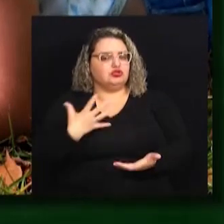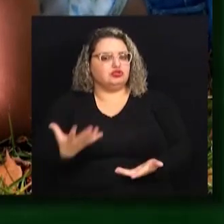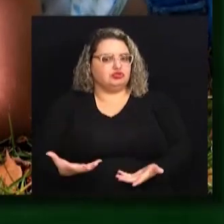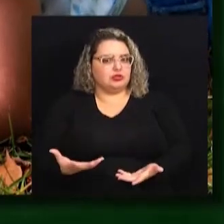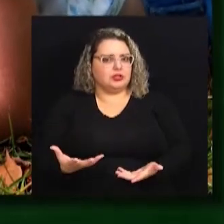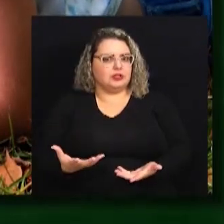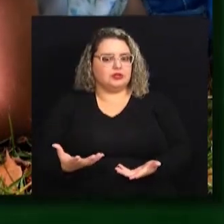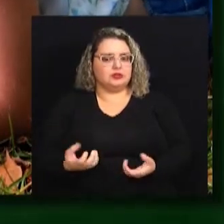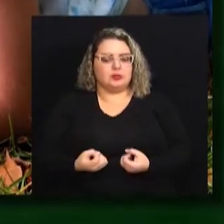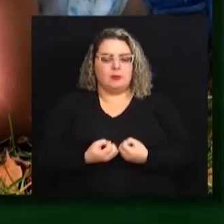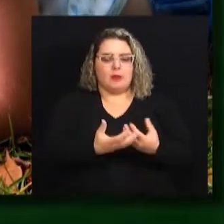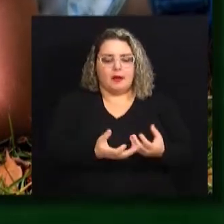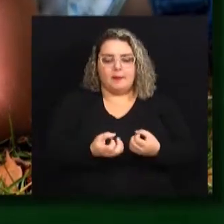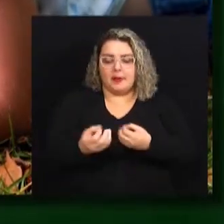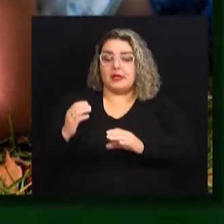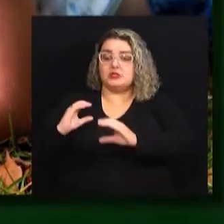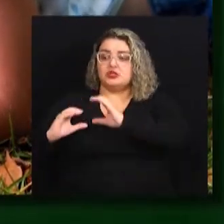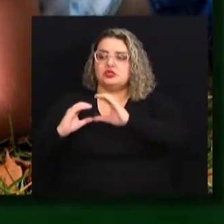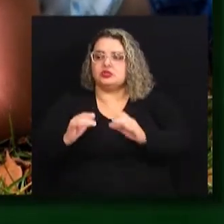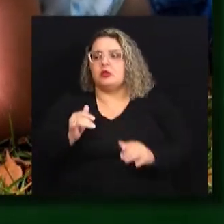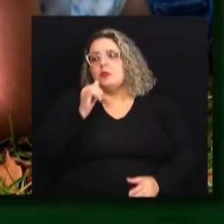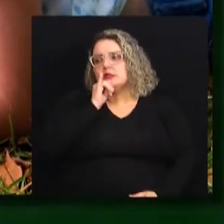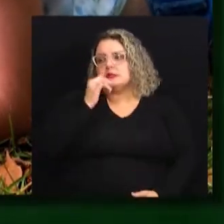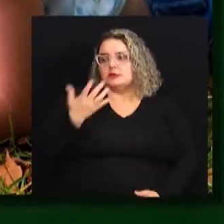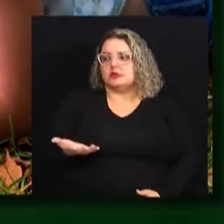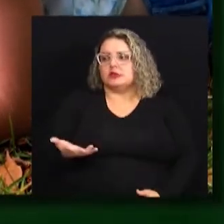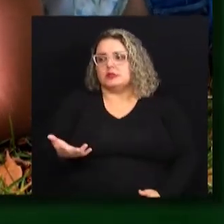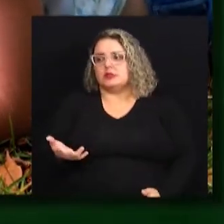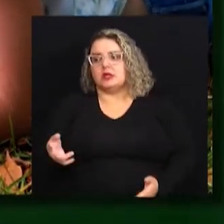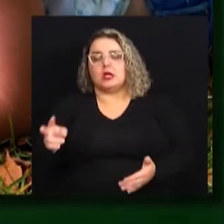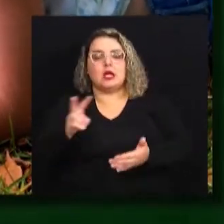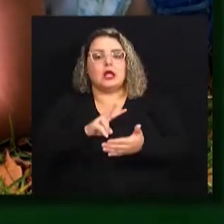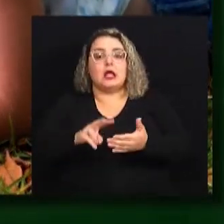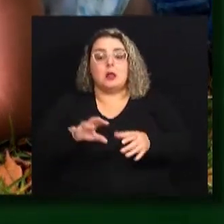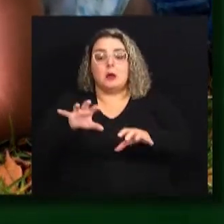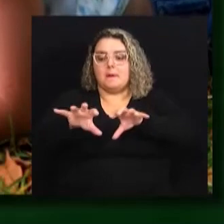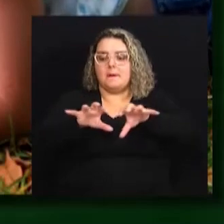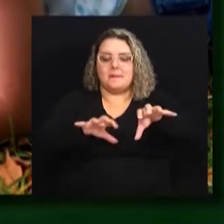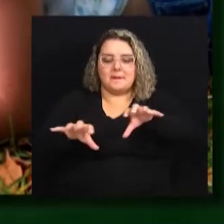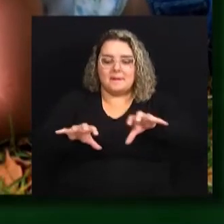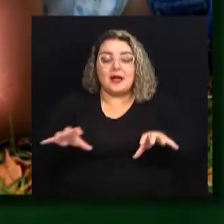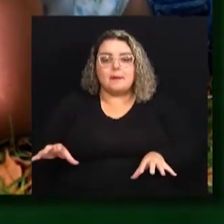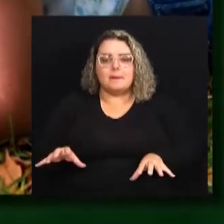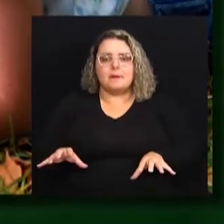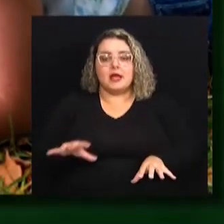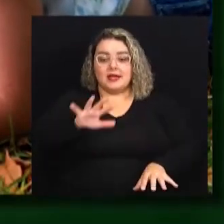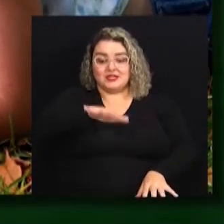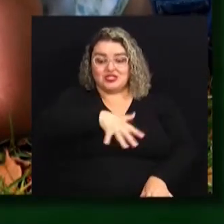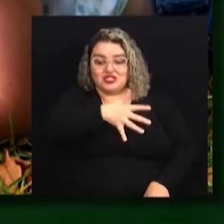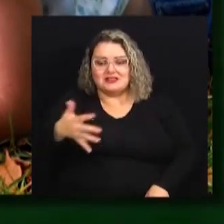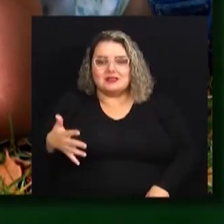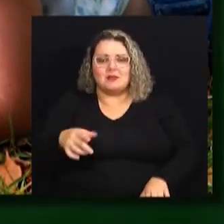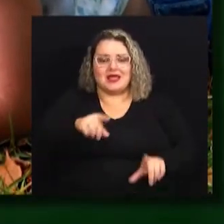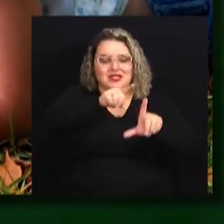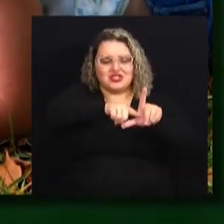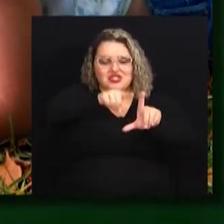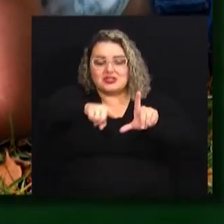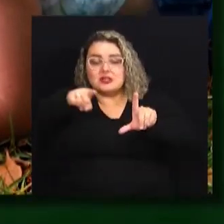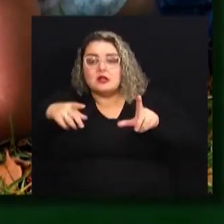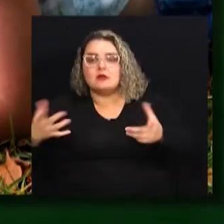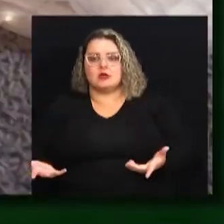1000 possibilidades de conhecer o mundo de diversas formas, né? Então, aqui a gente incentiva muito, sem dúvida nenhuma. Bom,